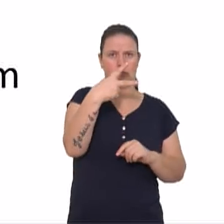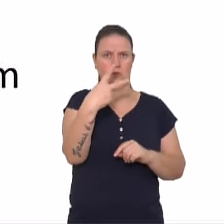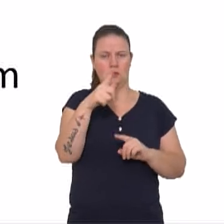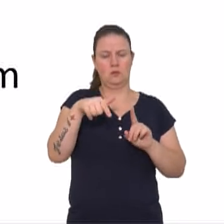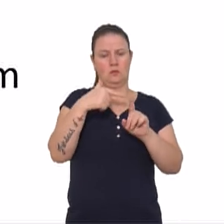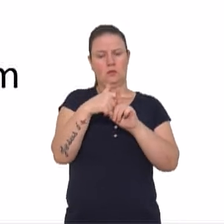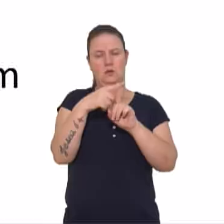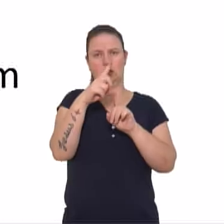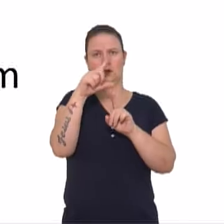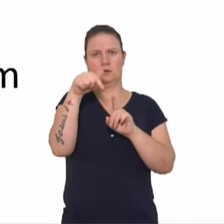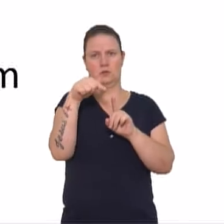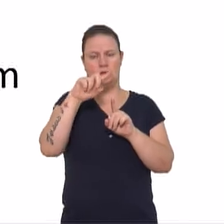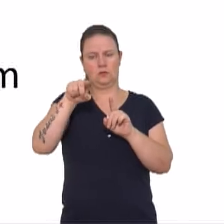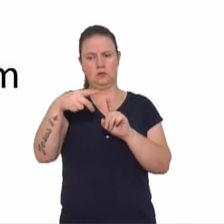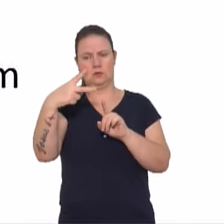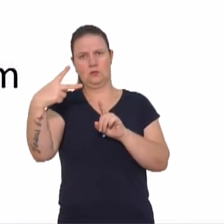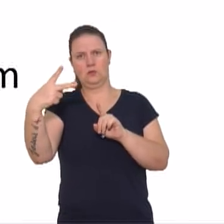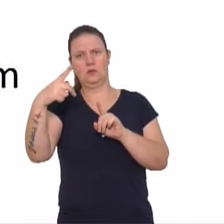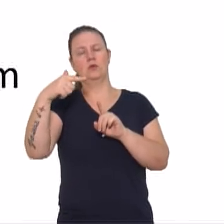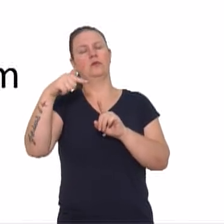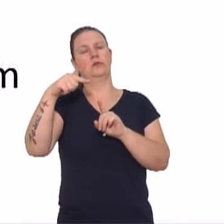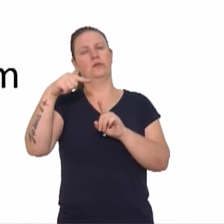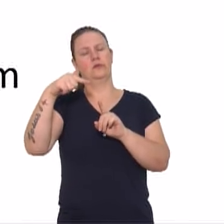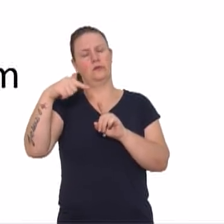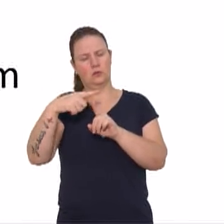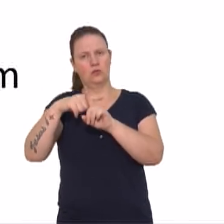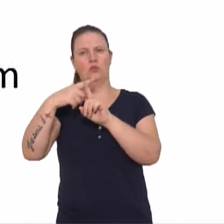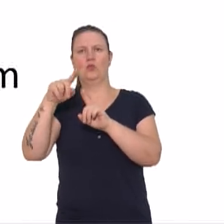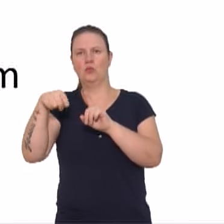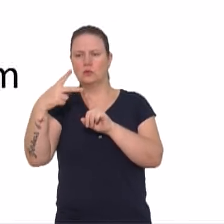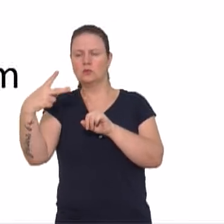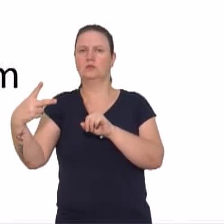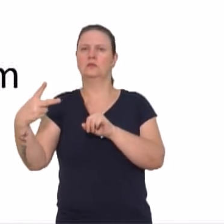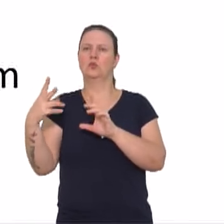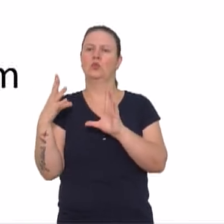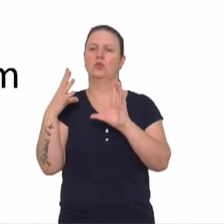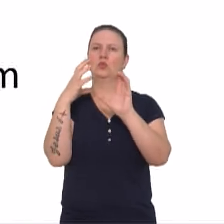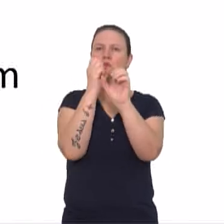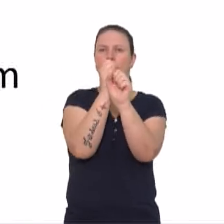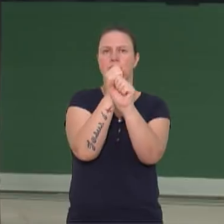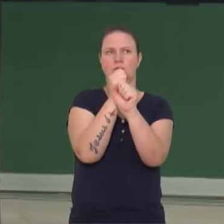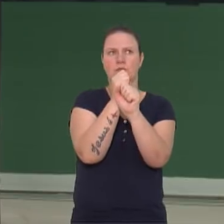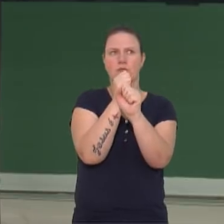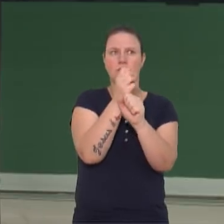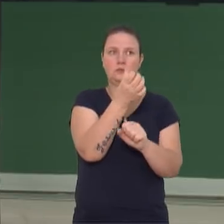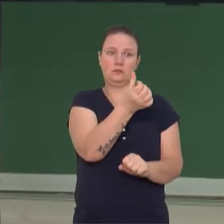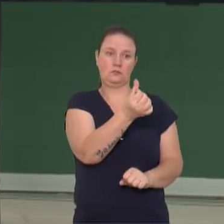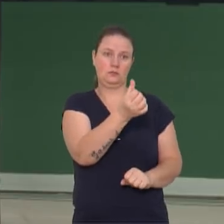mais 17,2 mais 17,2. Que se eu somar, dá